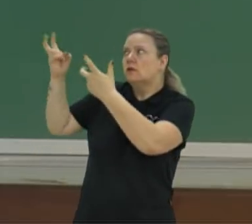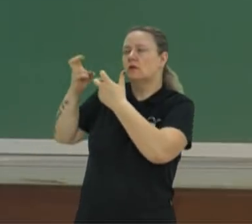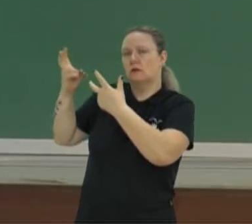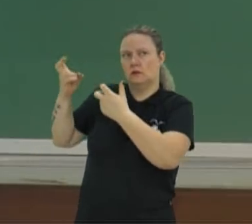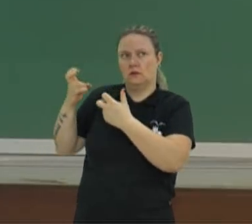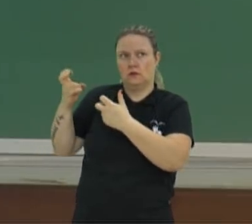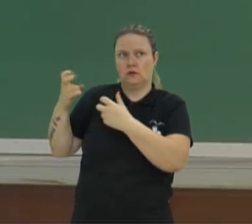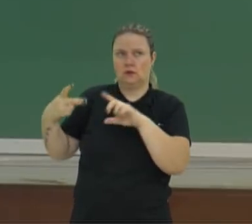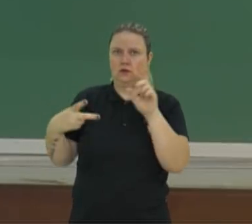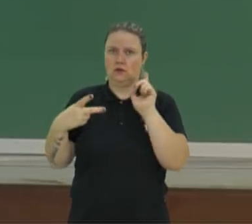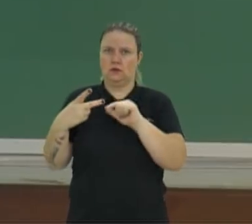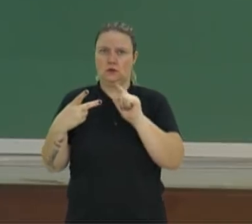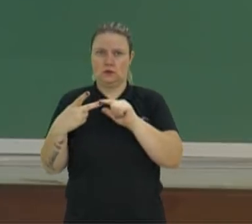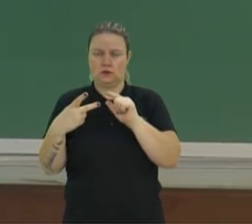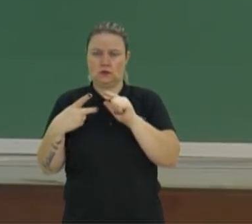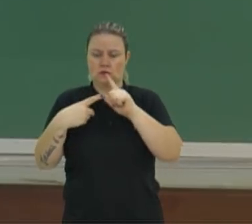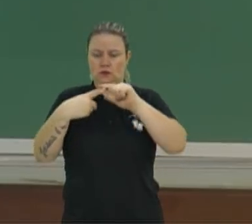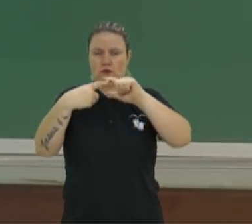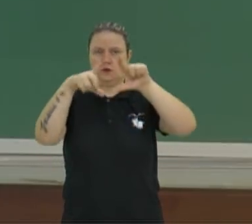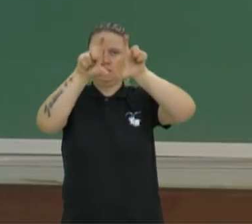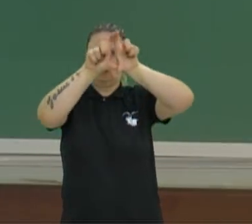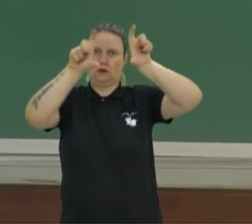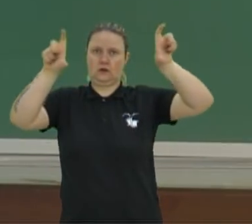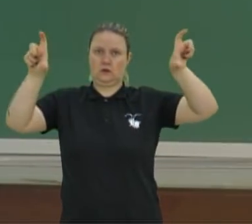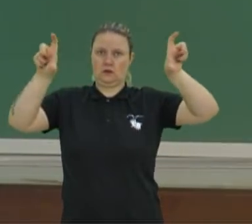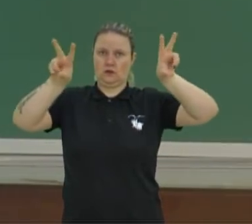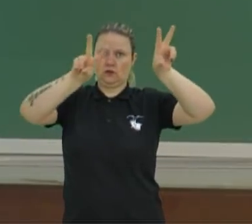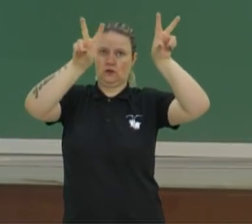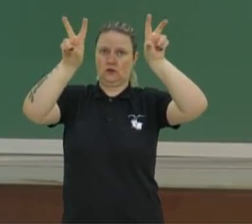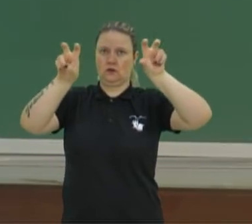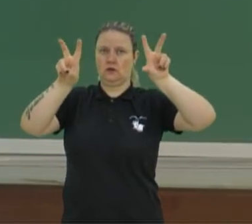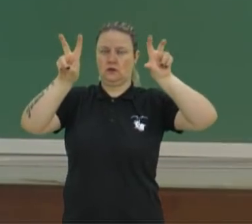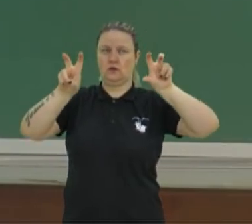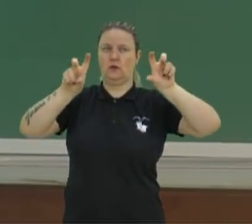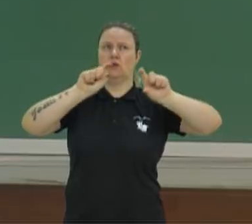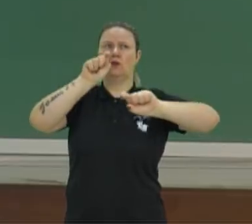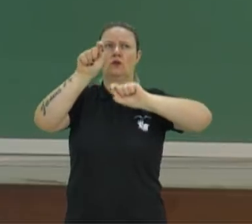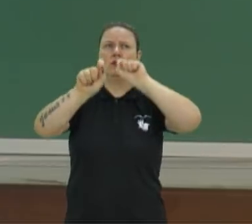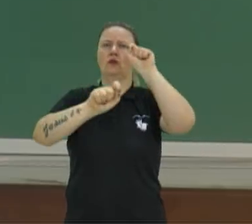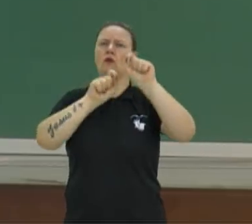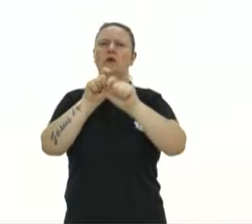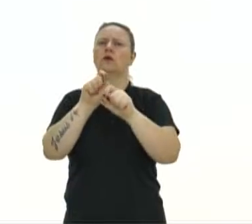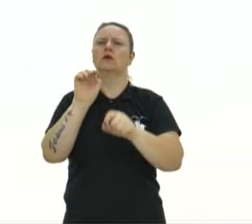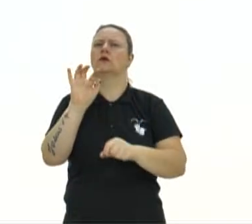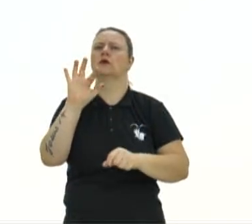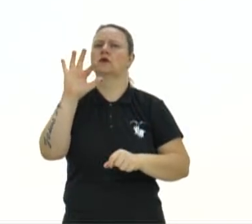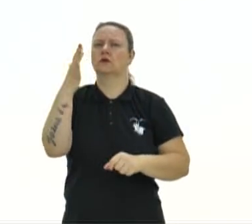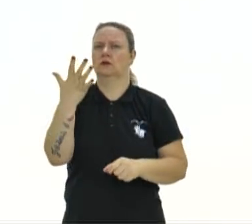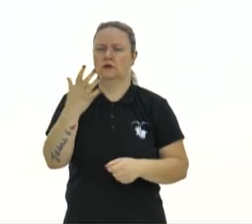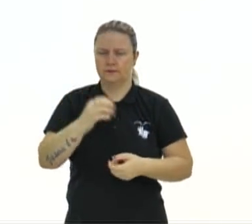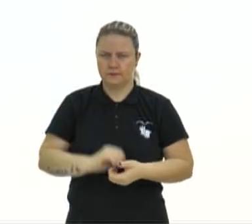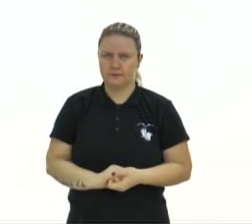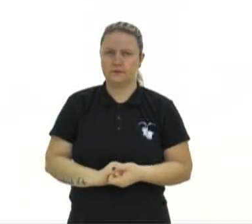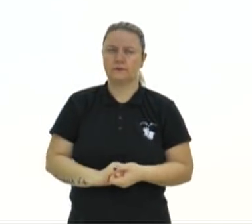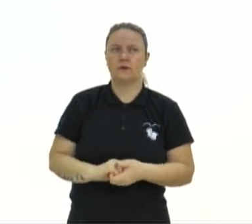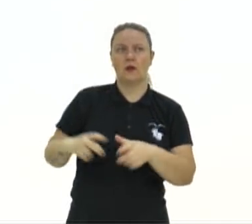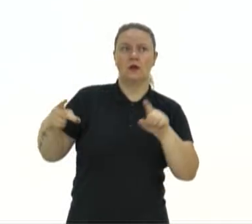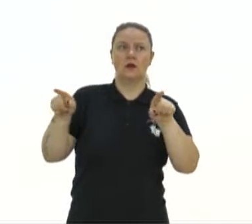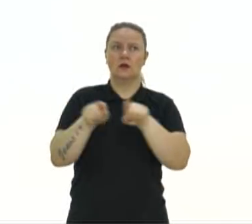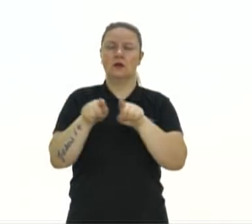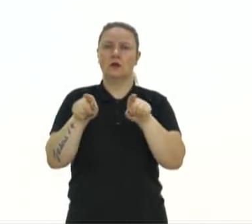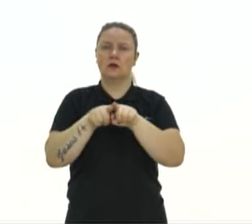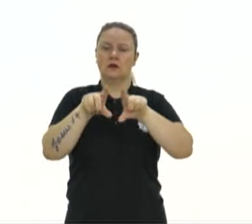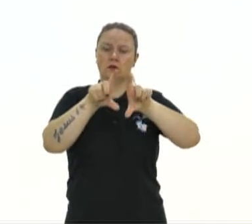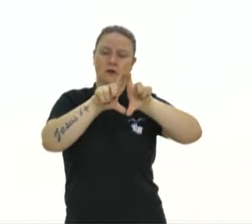nós temos a manchete, que dá uma ideia do fato, mostra o fato da notícia, e na sequência nós